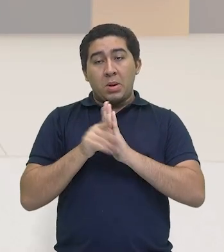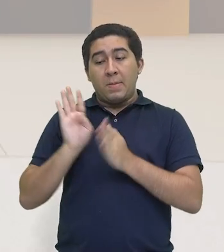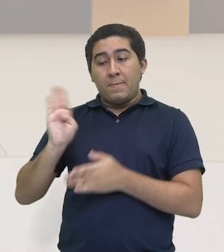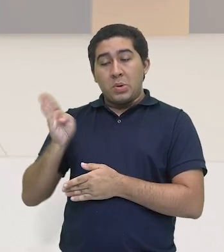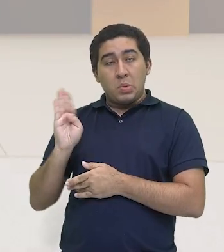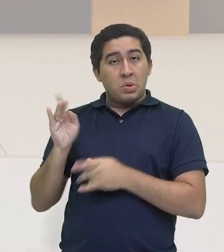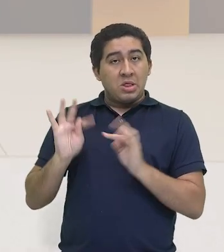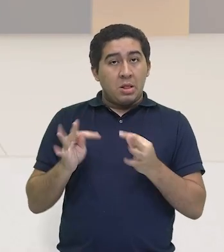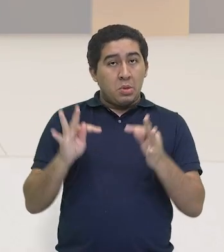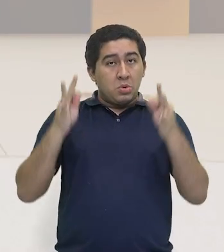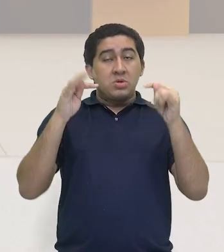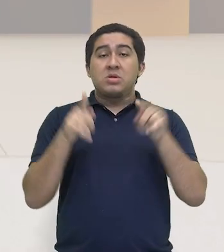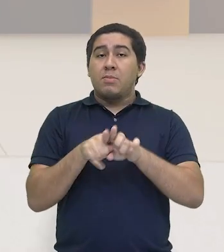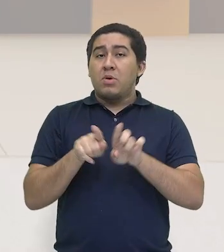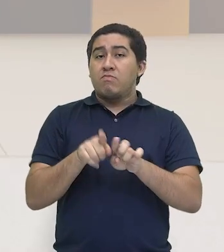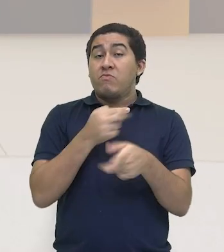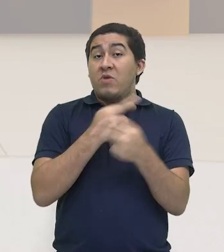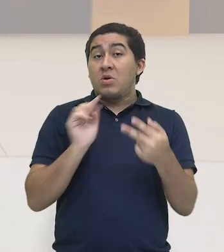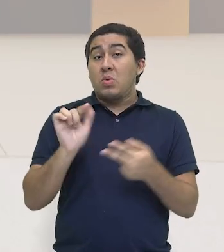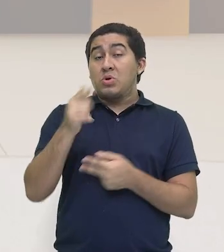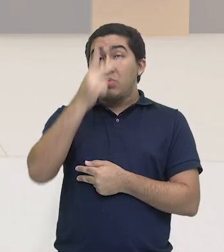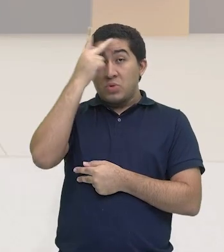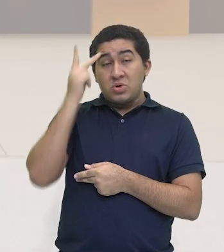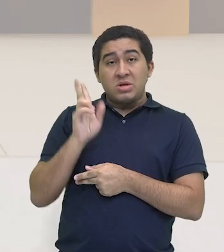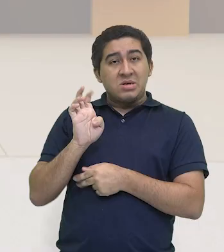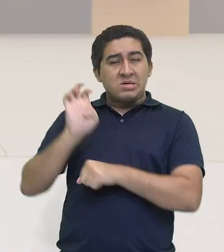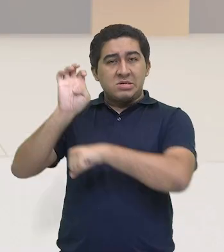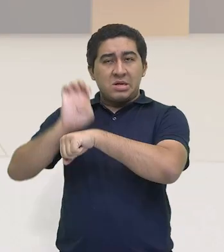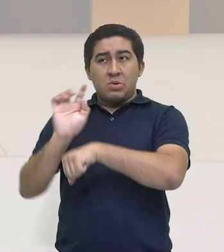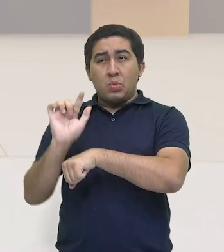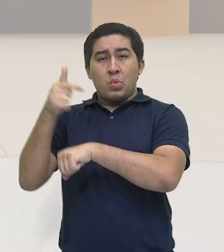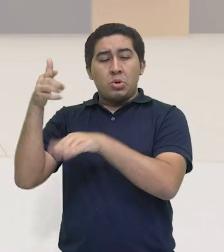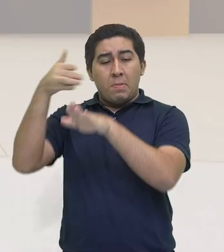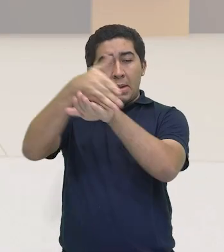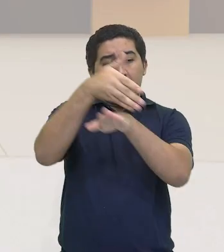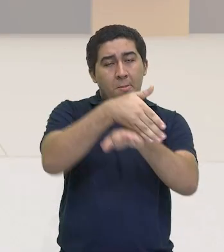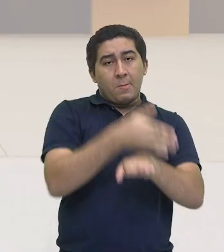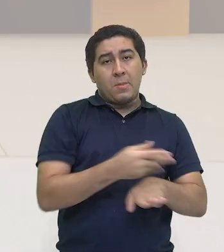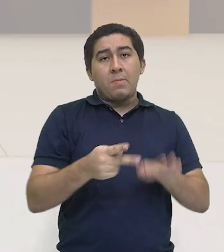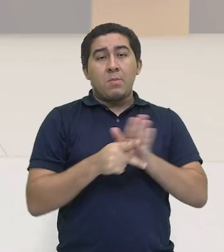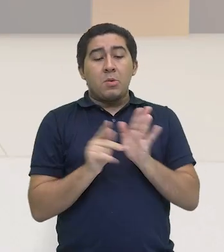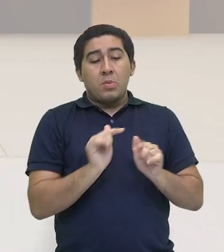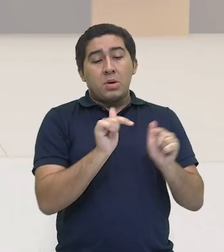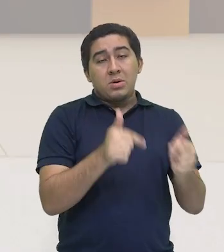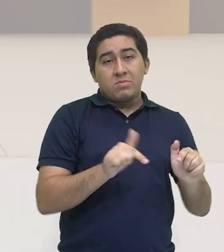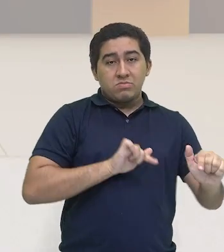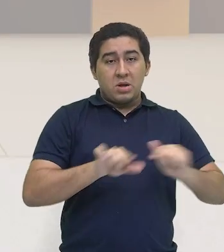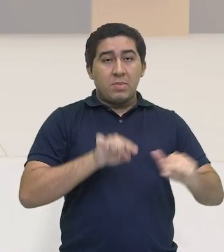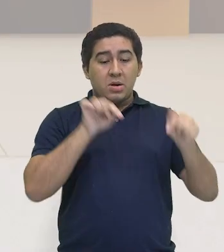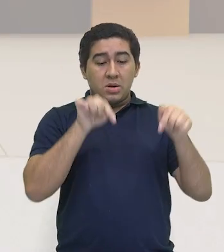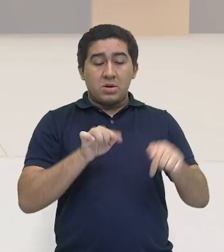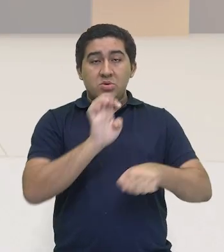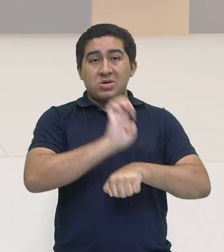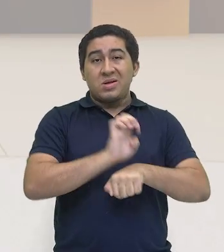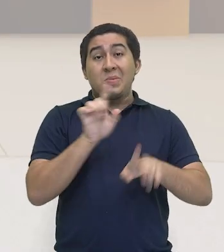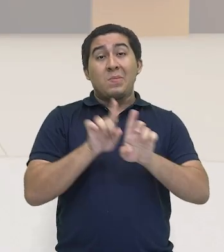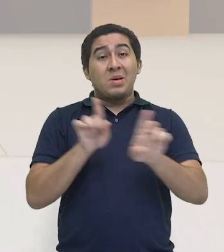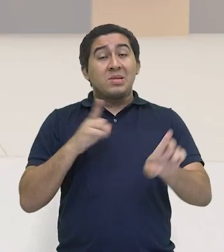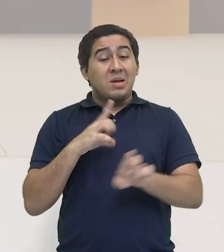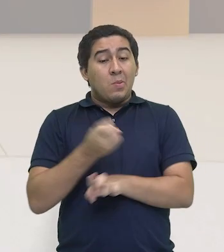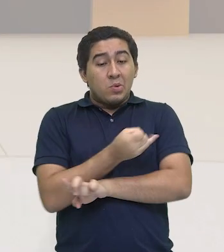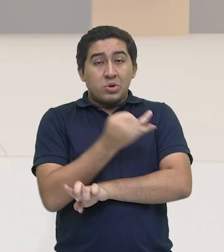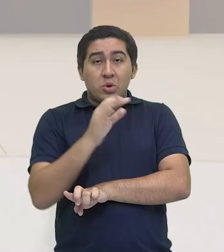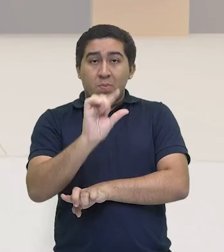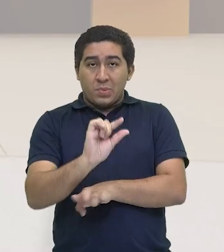pessoas vêm de fora, de outros estados, para atuarem aqui, já que ainda não existe um grande número de profissionais nessa área, tá bom?